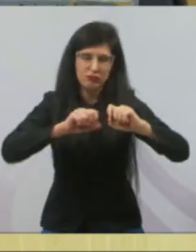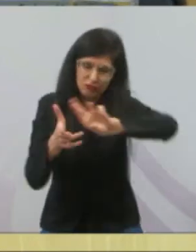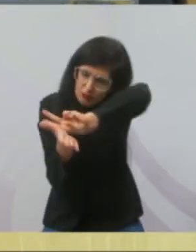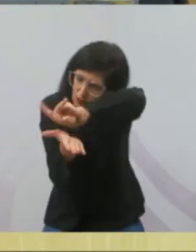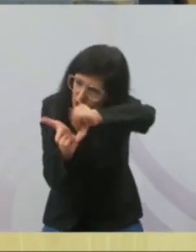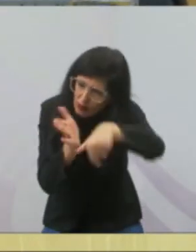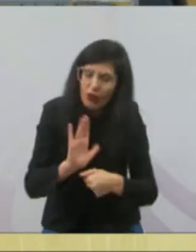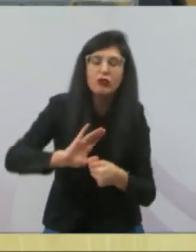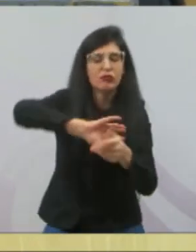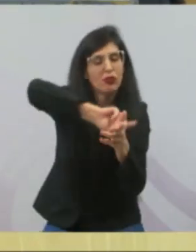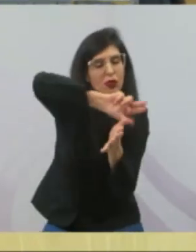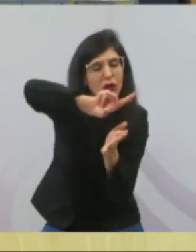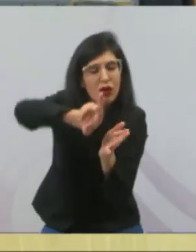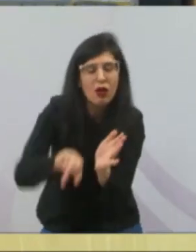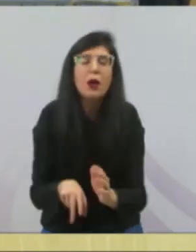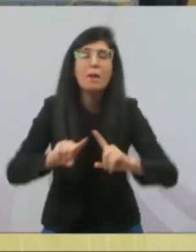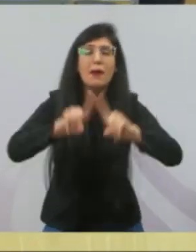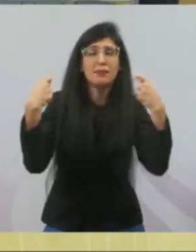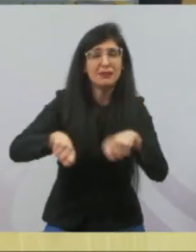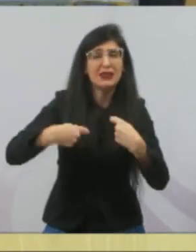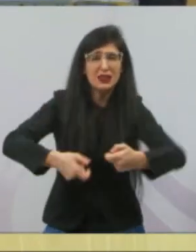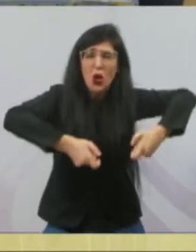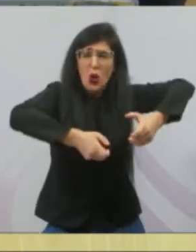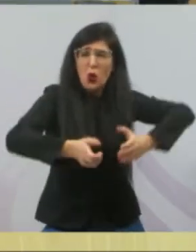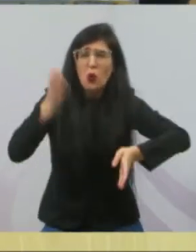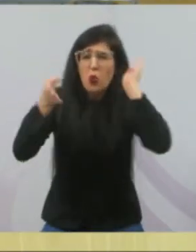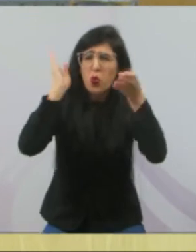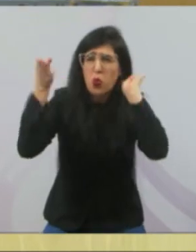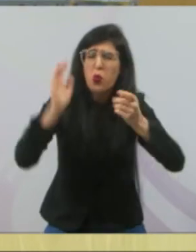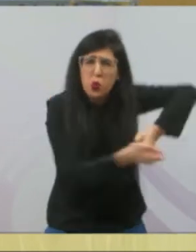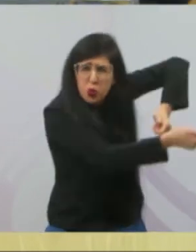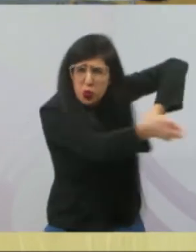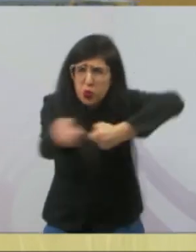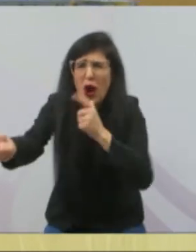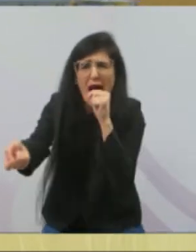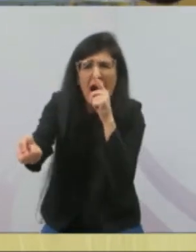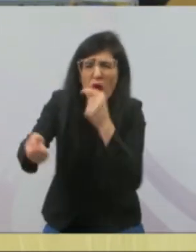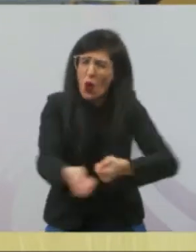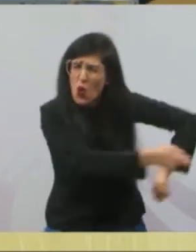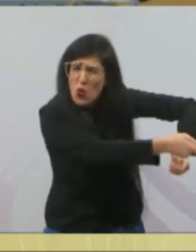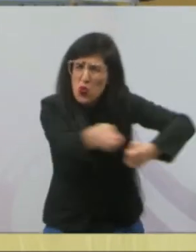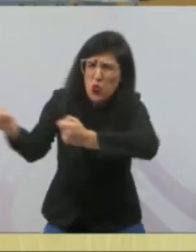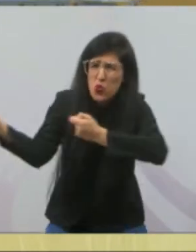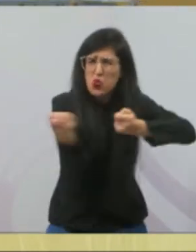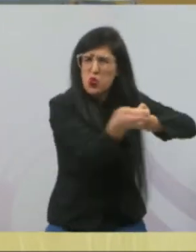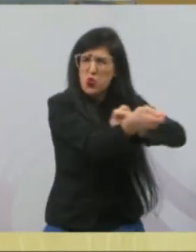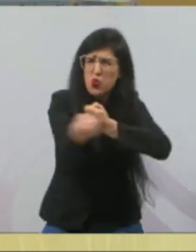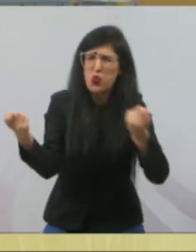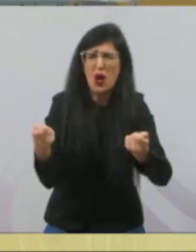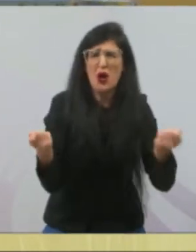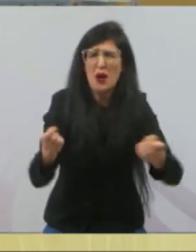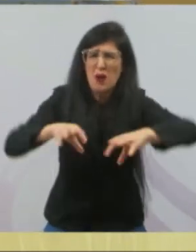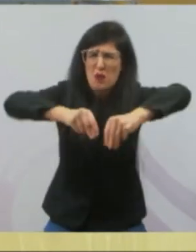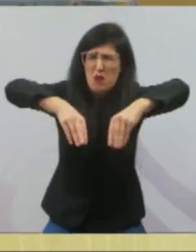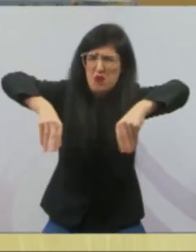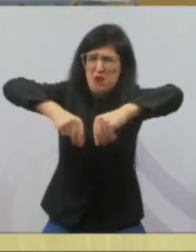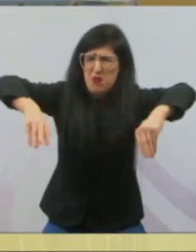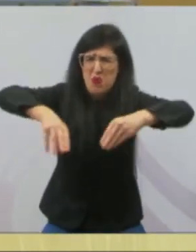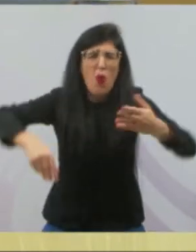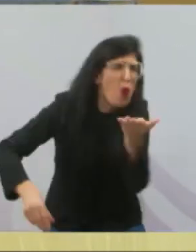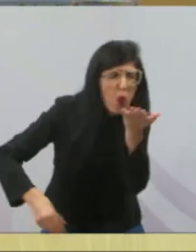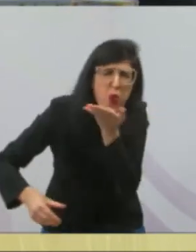orientação, inserimos o custo do aluguel no desembolso da emenda impositiva. Então, logo iniciamos a procura por um local que atendesse às exigências